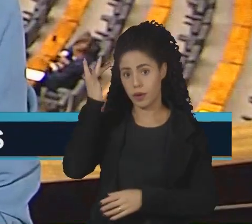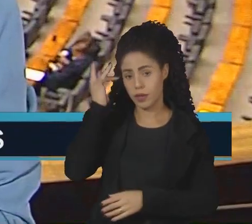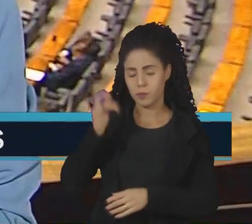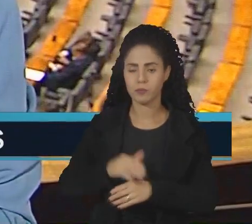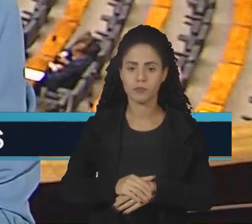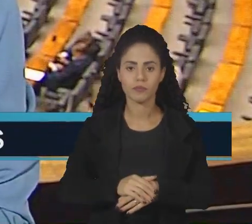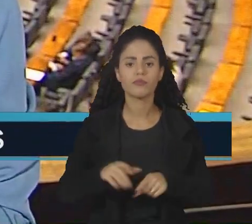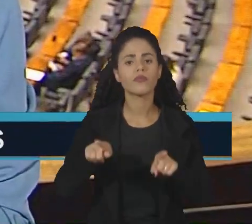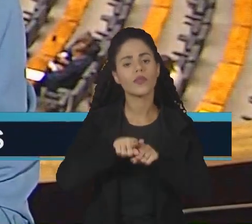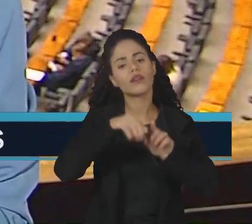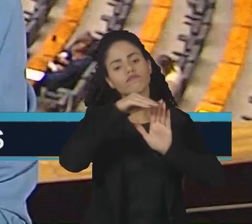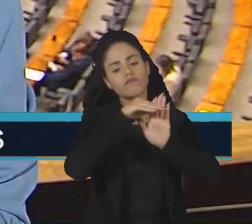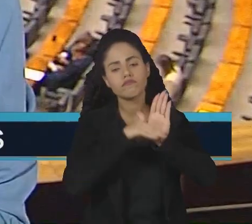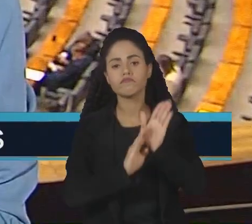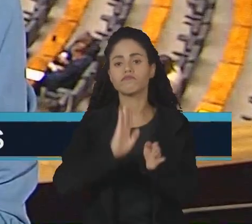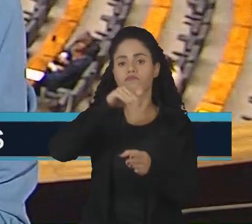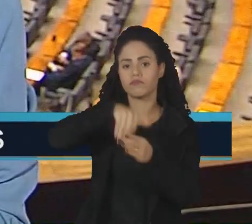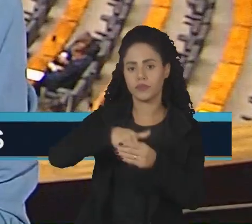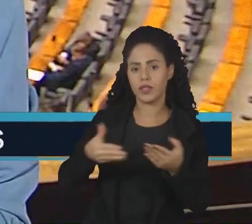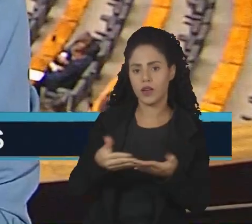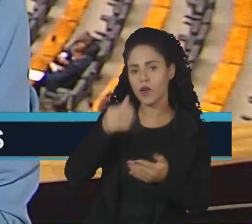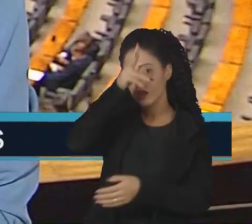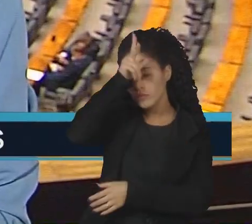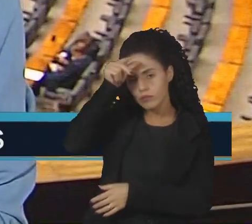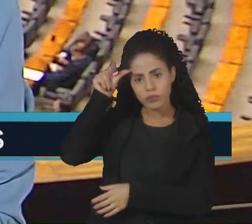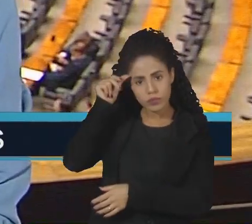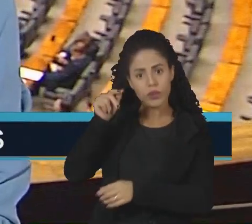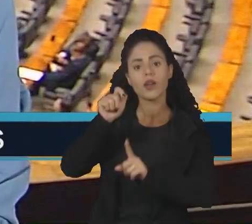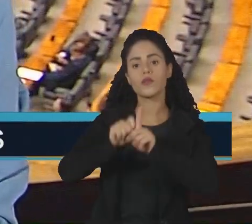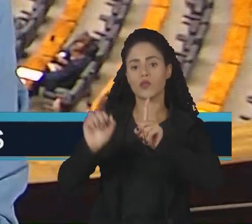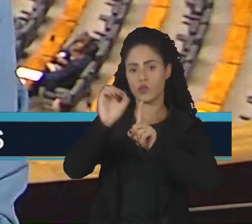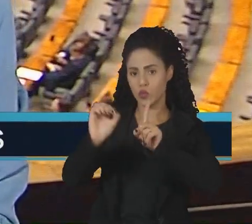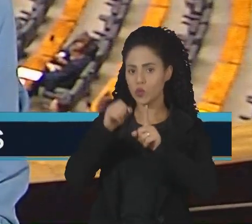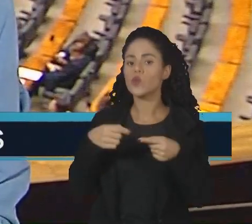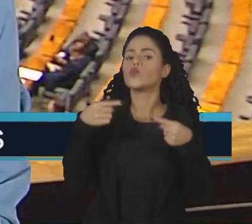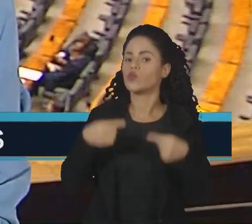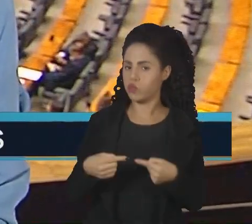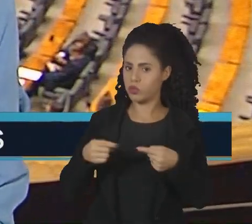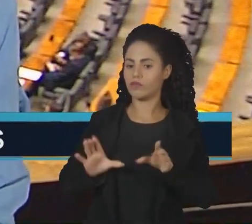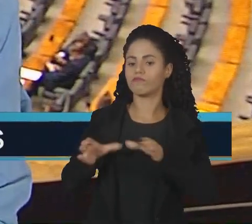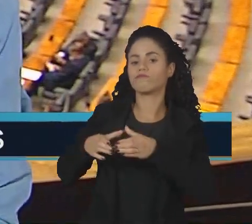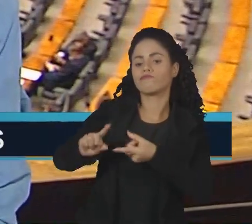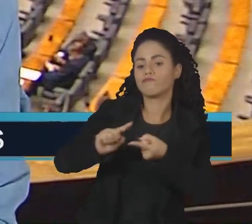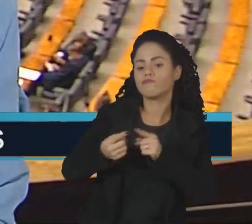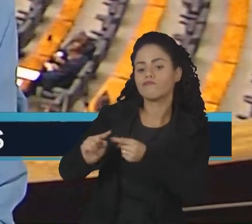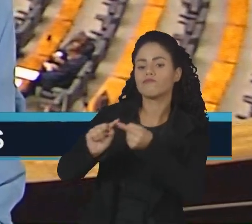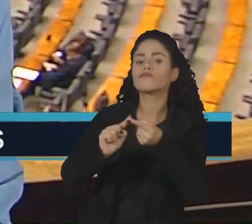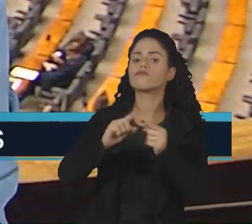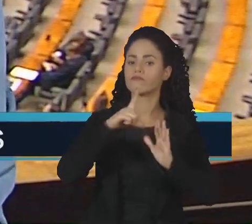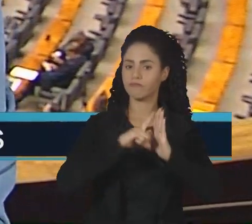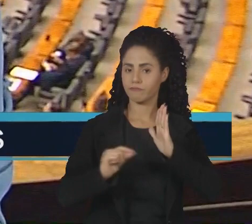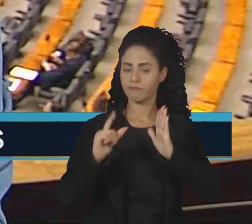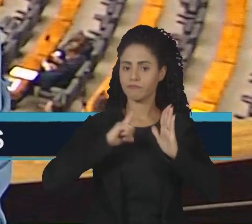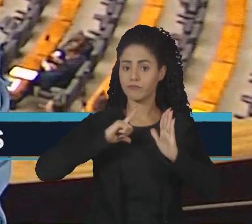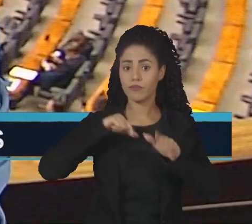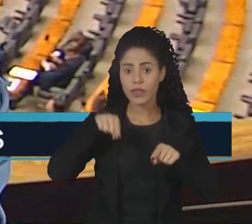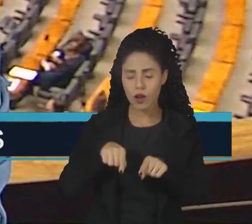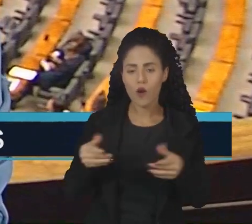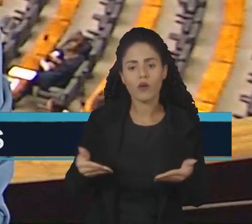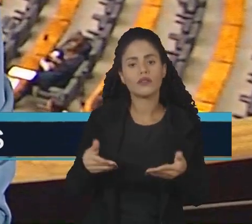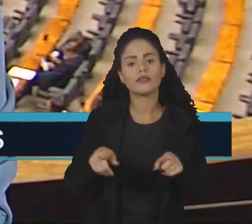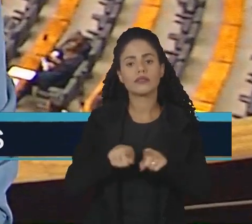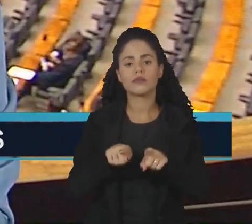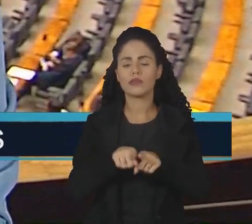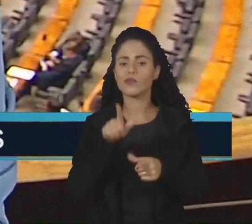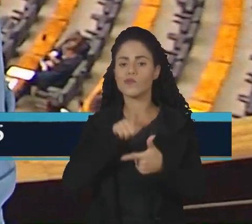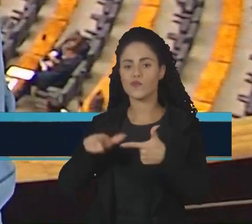restrições impostas pela eleição municipal já são um desafio para os articuladores do Palácio do Planalto. Para piorar esse